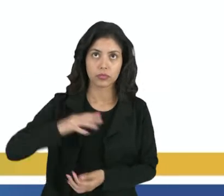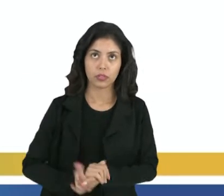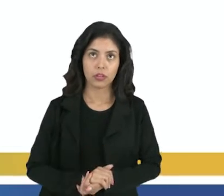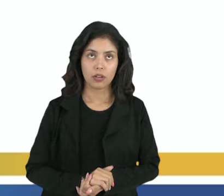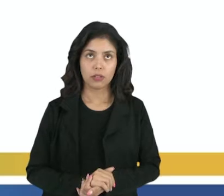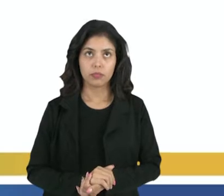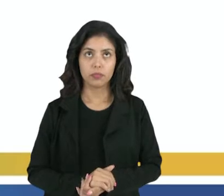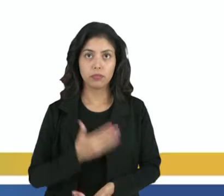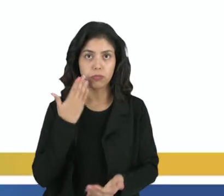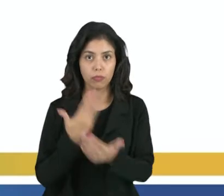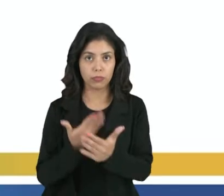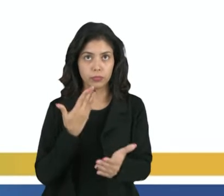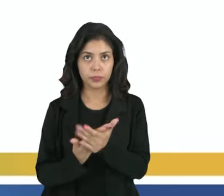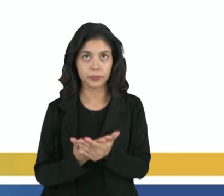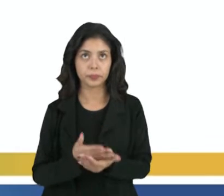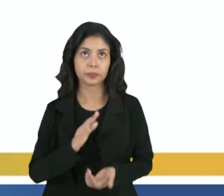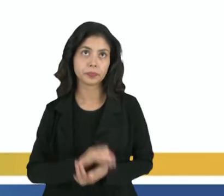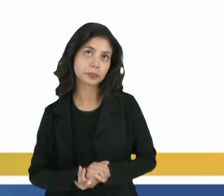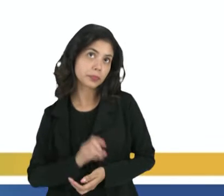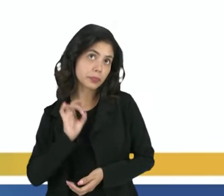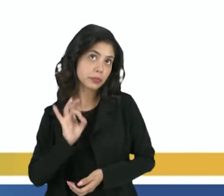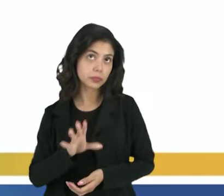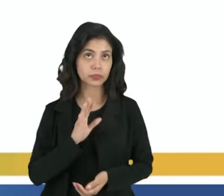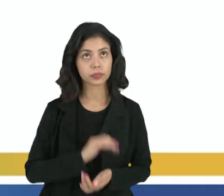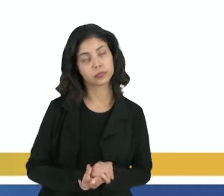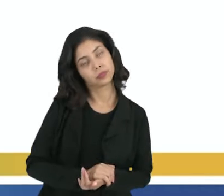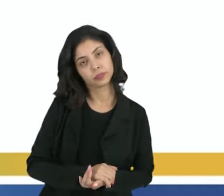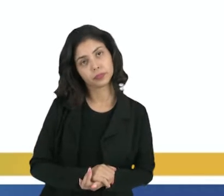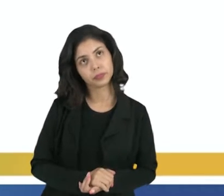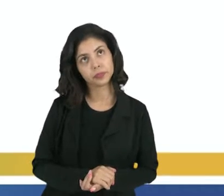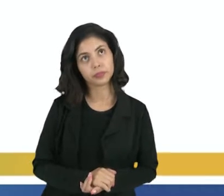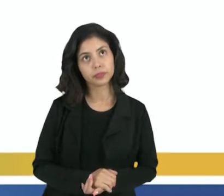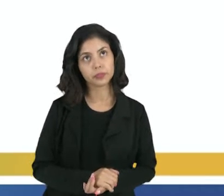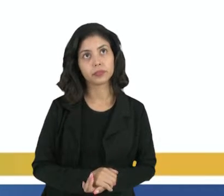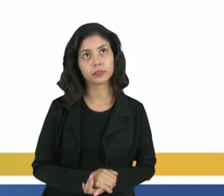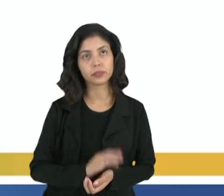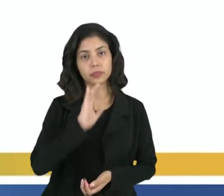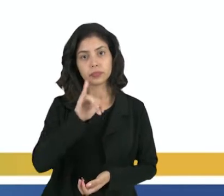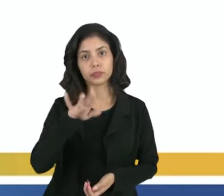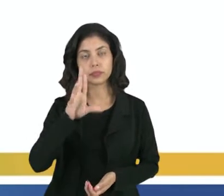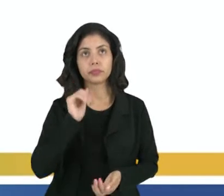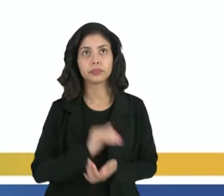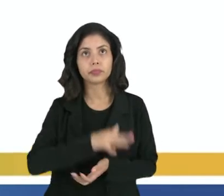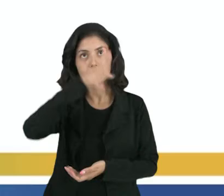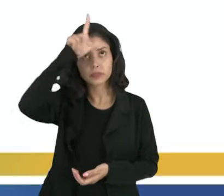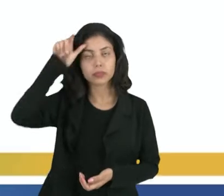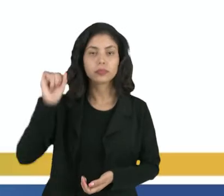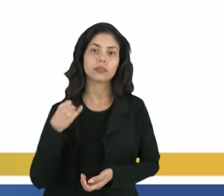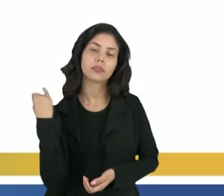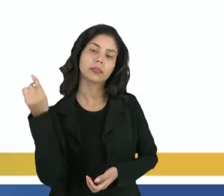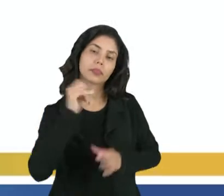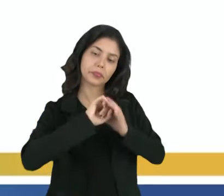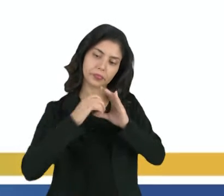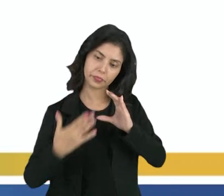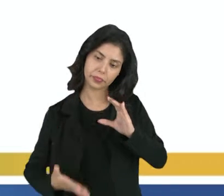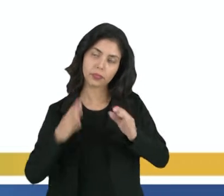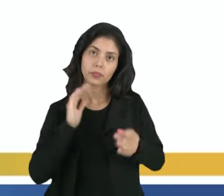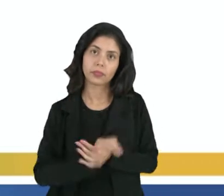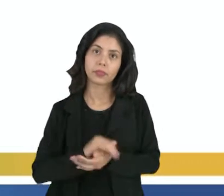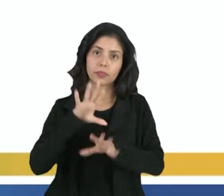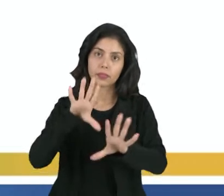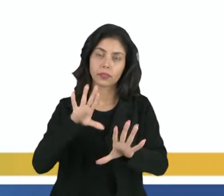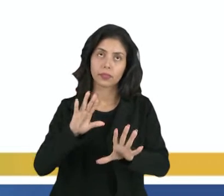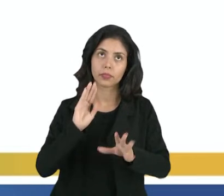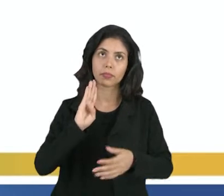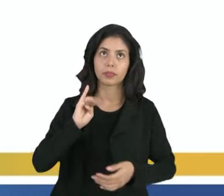campos. Na aula de hoje, a gente vai ver sobre o bioma Amazônia. A gente vai ver as principais características